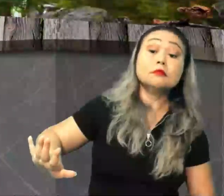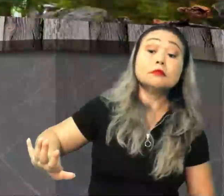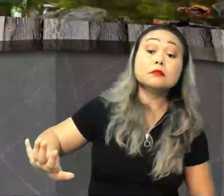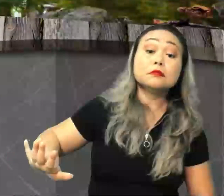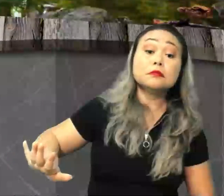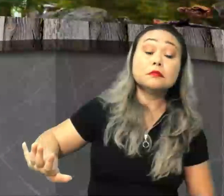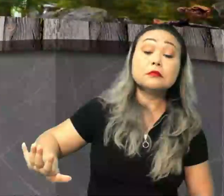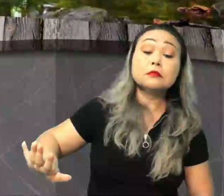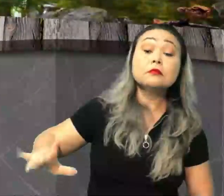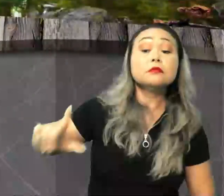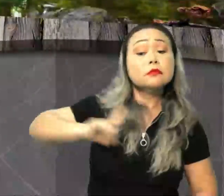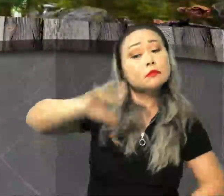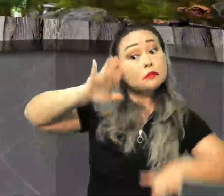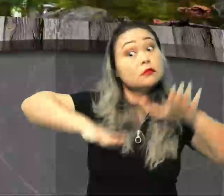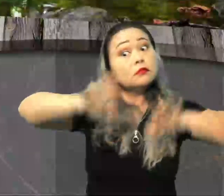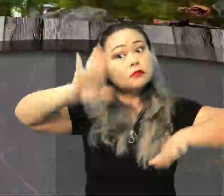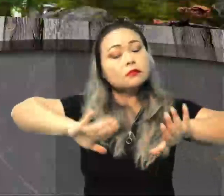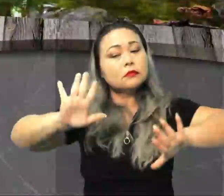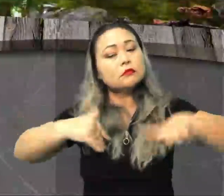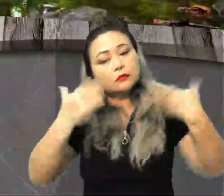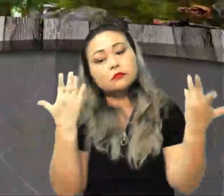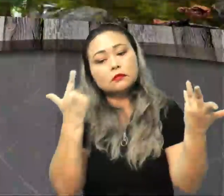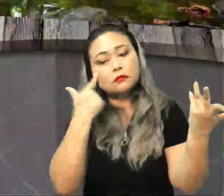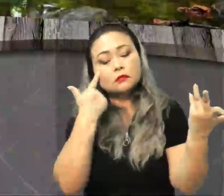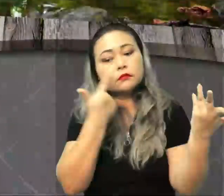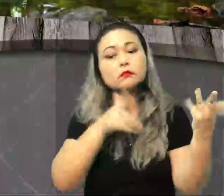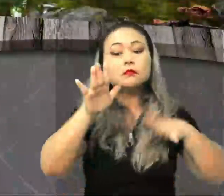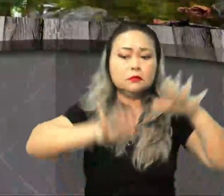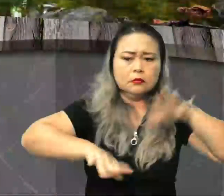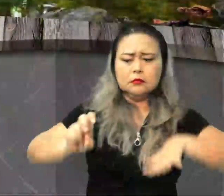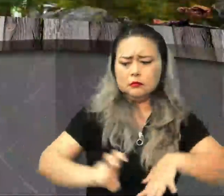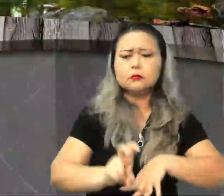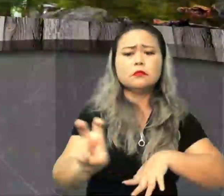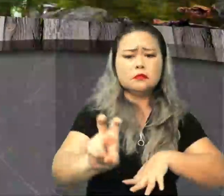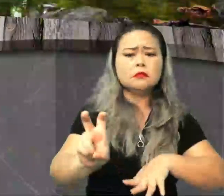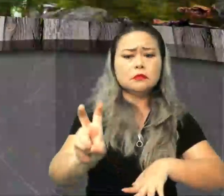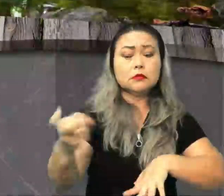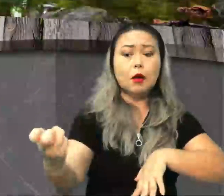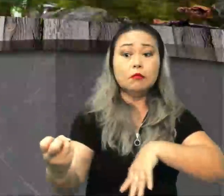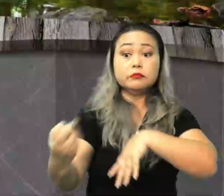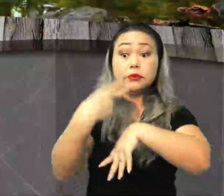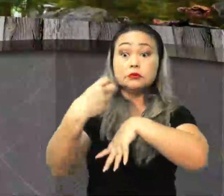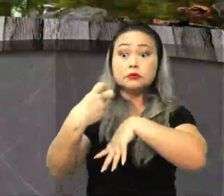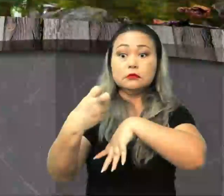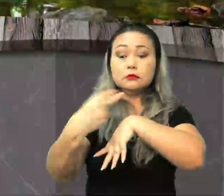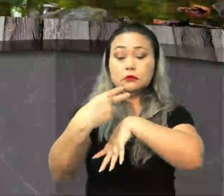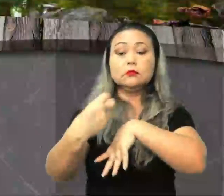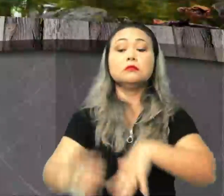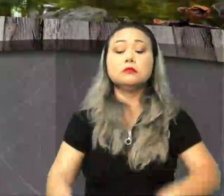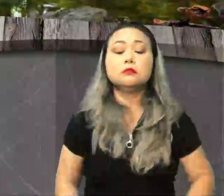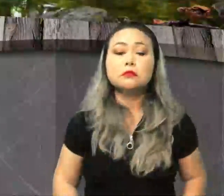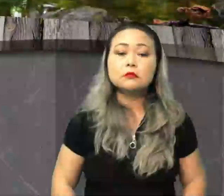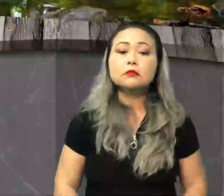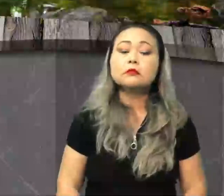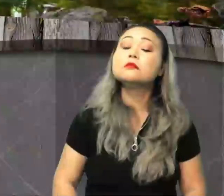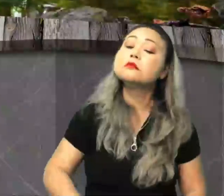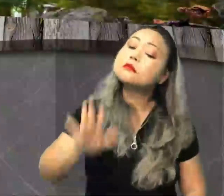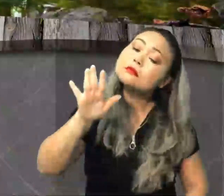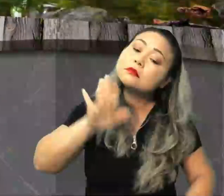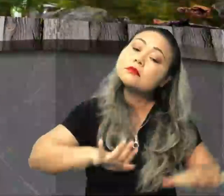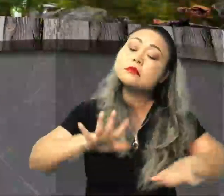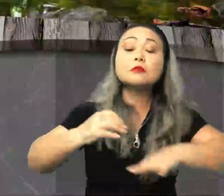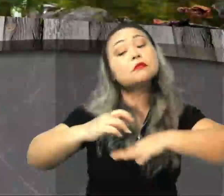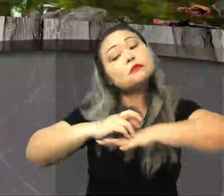E é compreensível isso, porque algumas são peçonhentas, tá? Mas